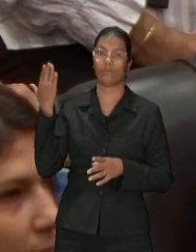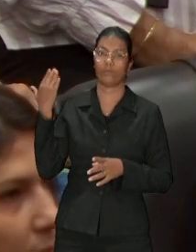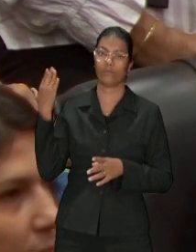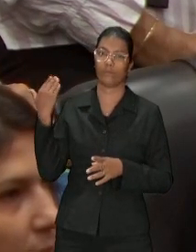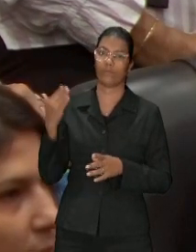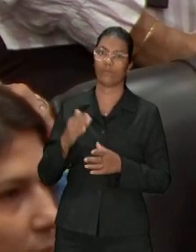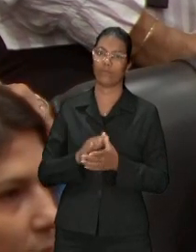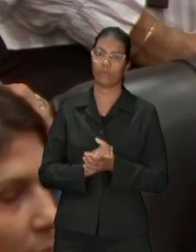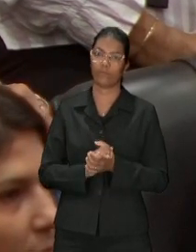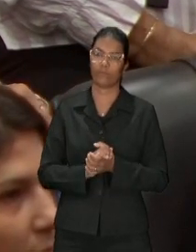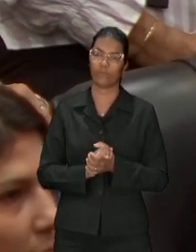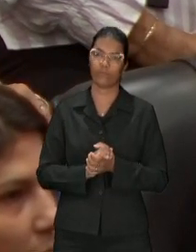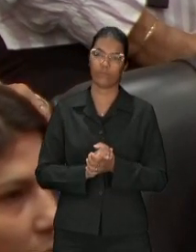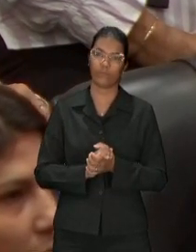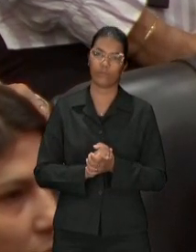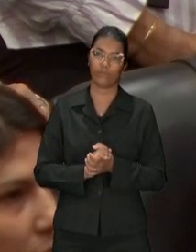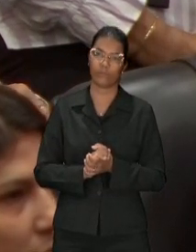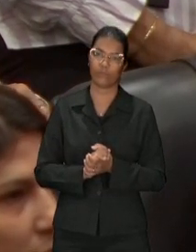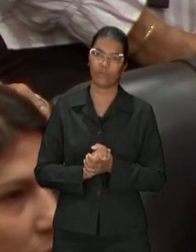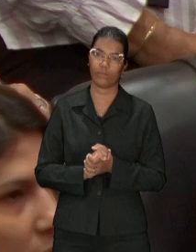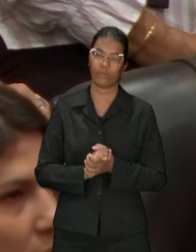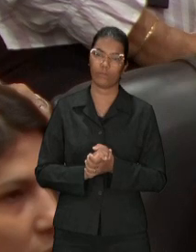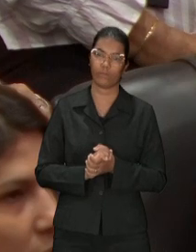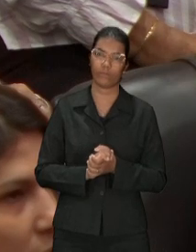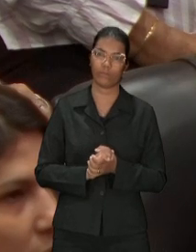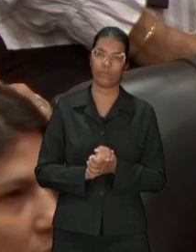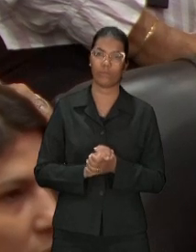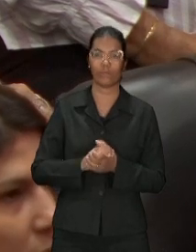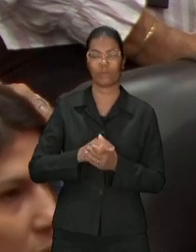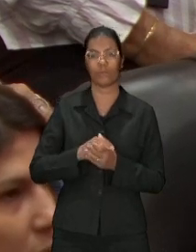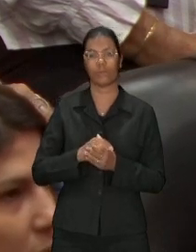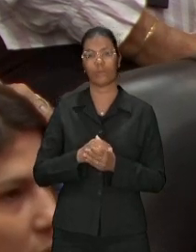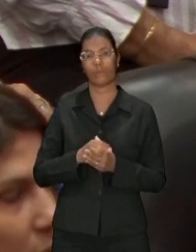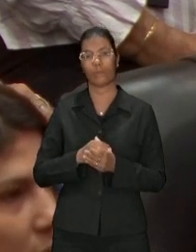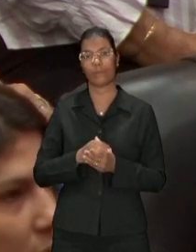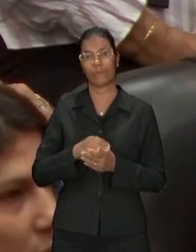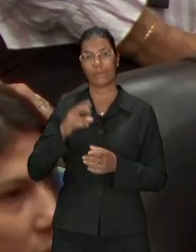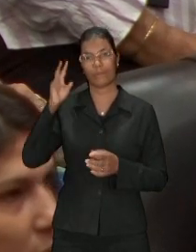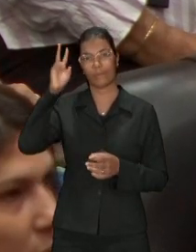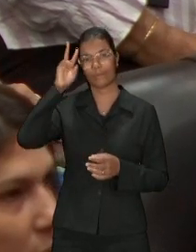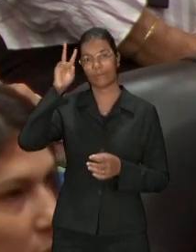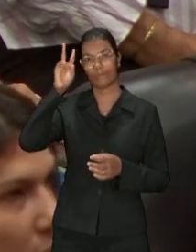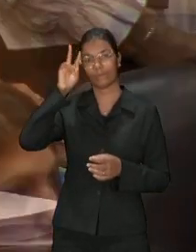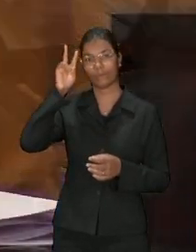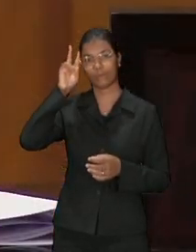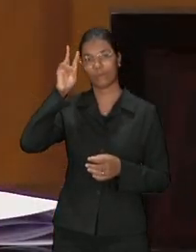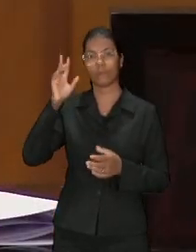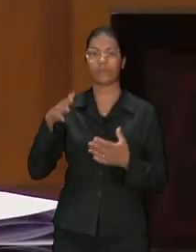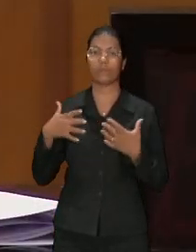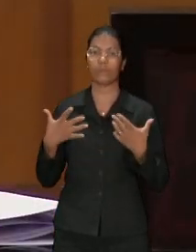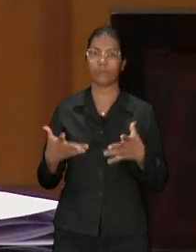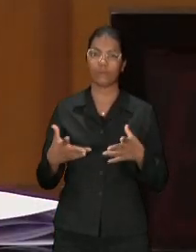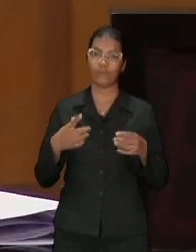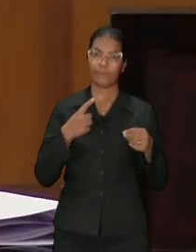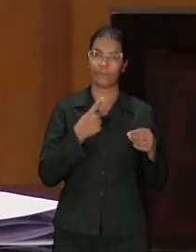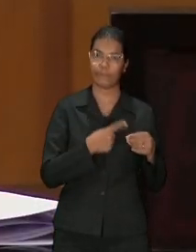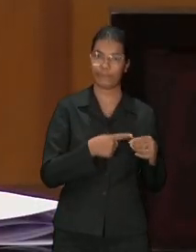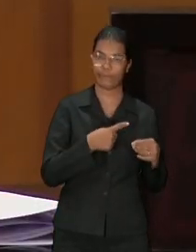A história, especificamente da cidadania, confunde-se muito com a história das lutas pelos direitos